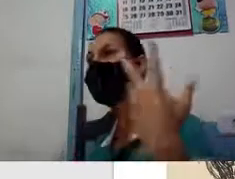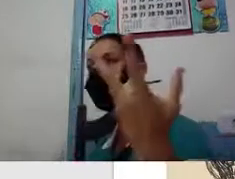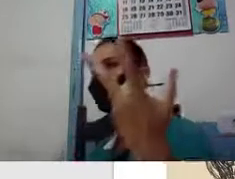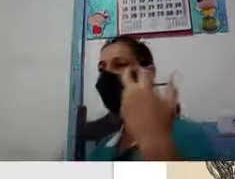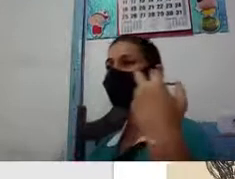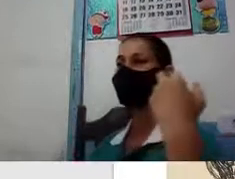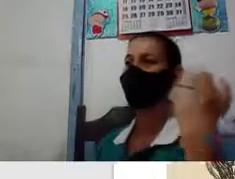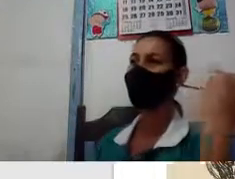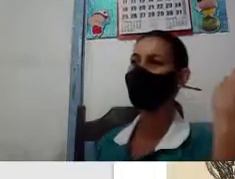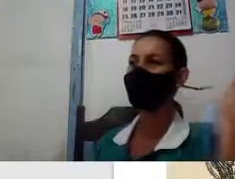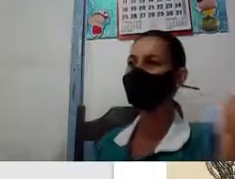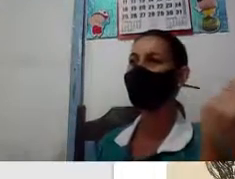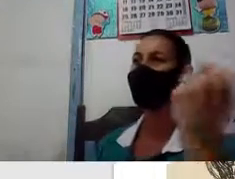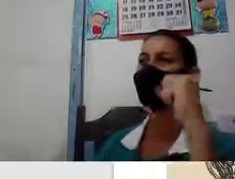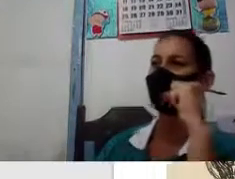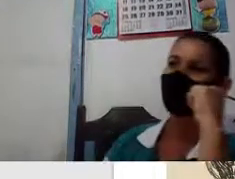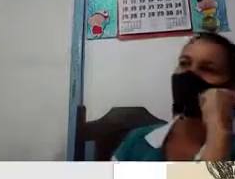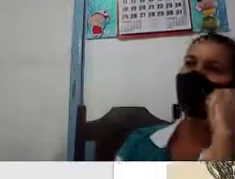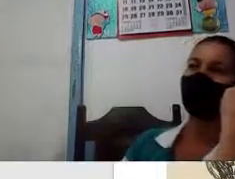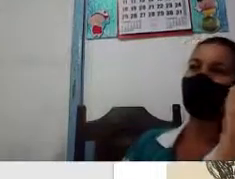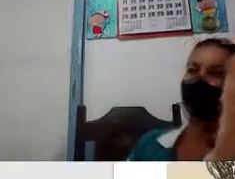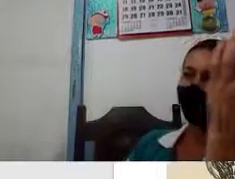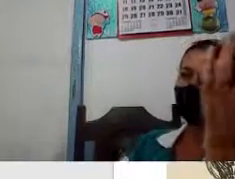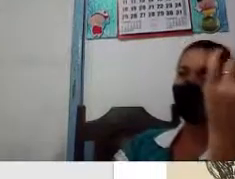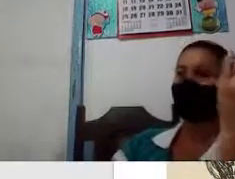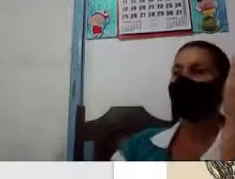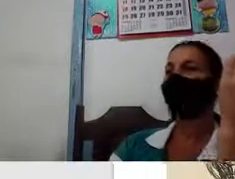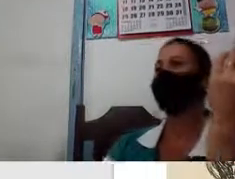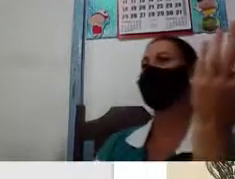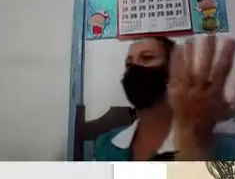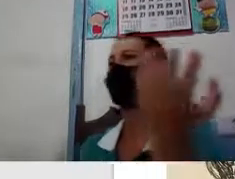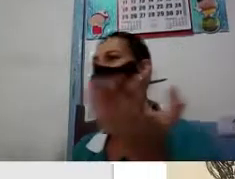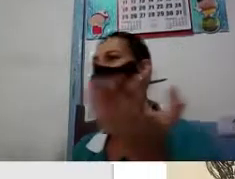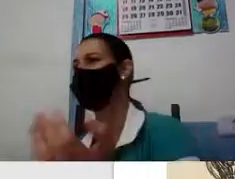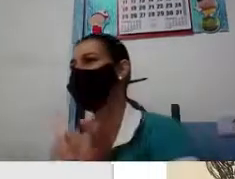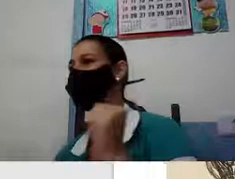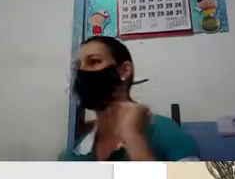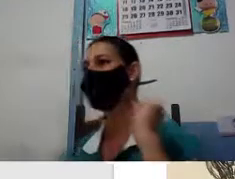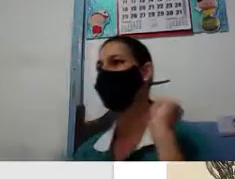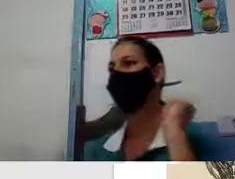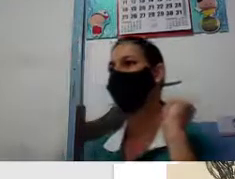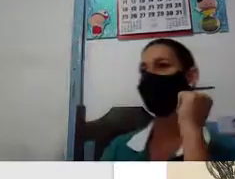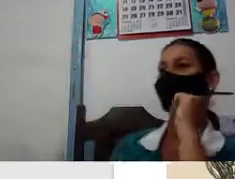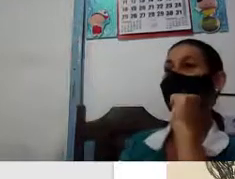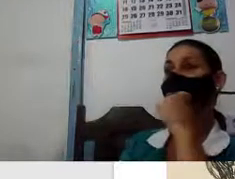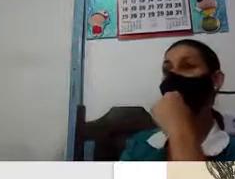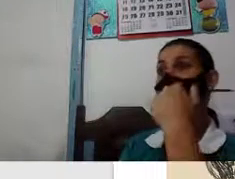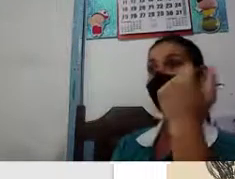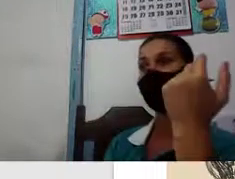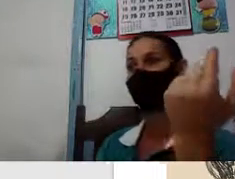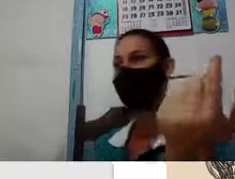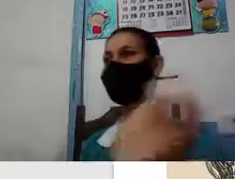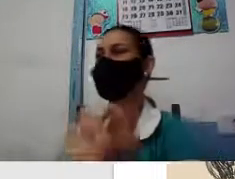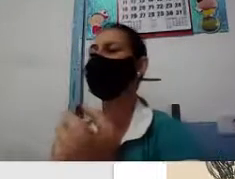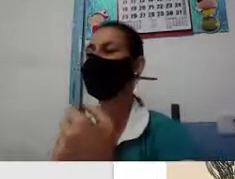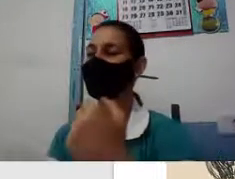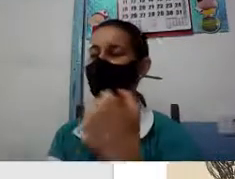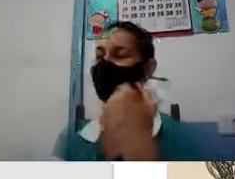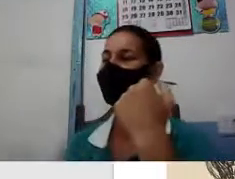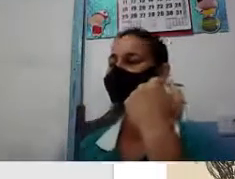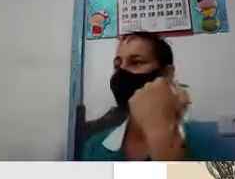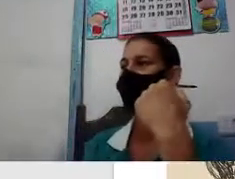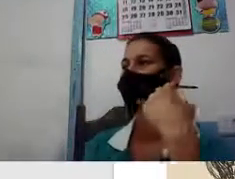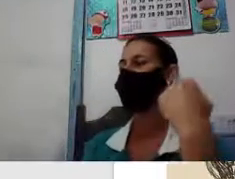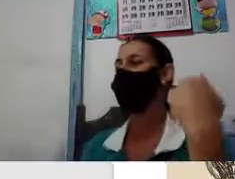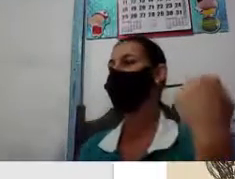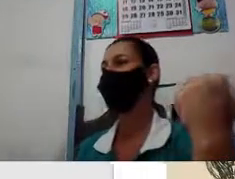a política, sobre a corrupção, sobre os beatos, as pessoas que viviam dentro da igreja, mas fora da igreja a vida era outra. Então, assim,